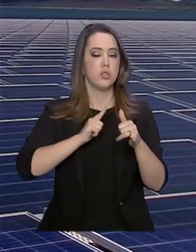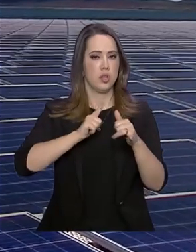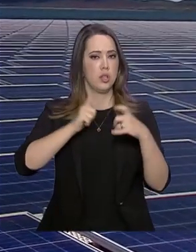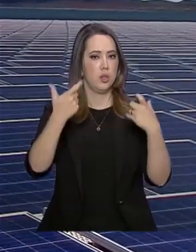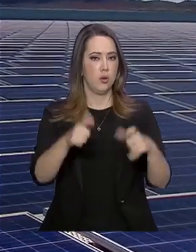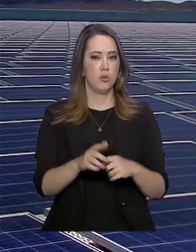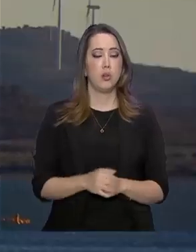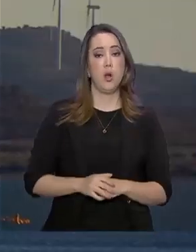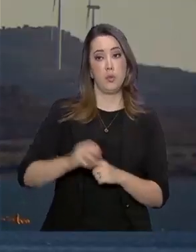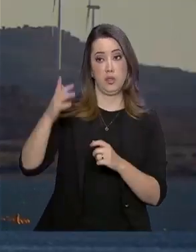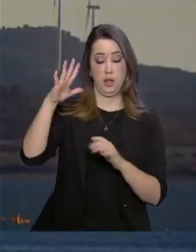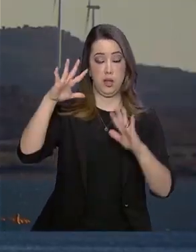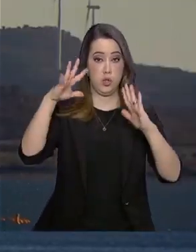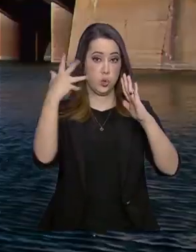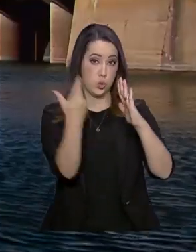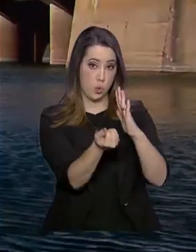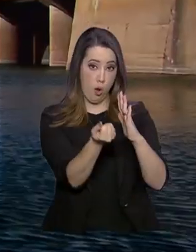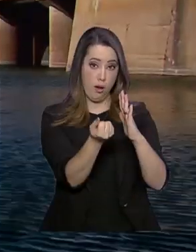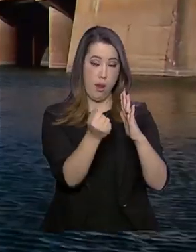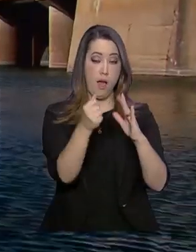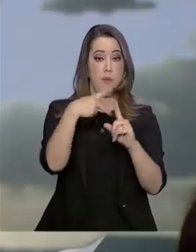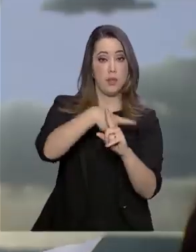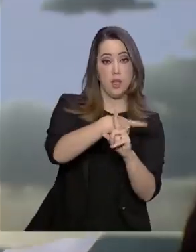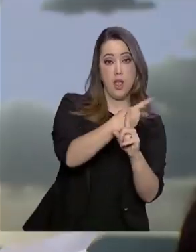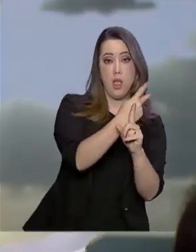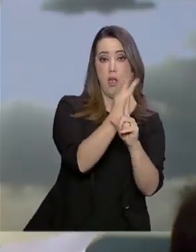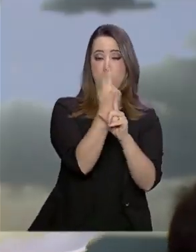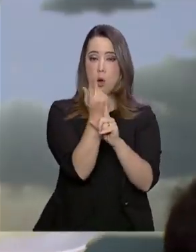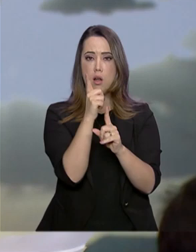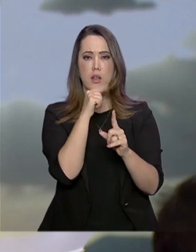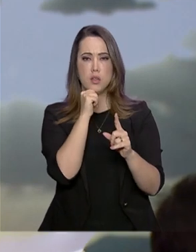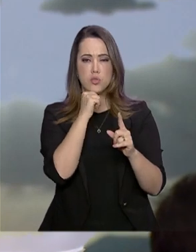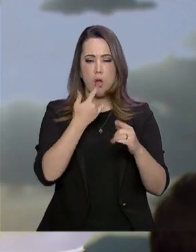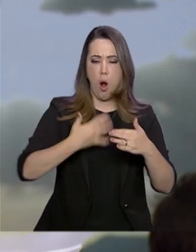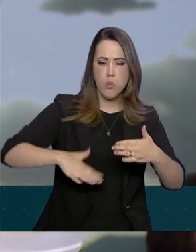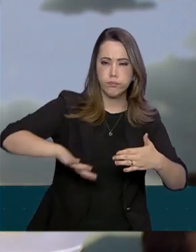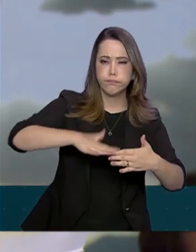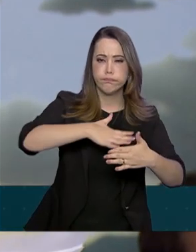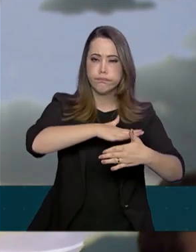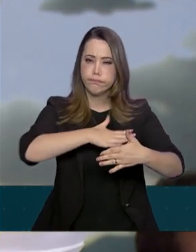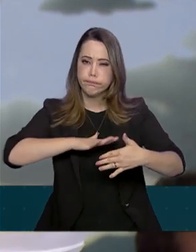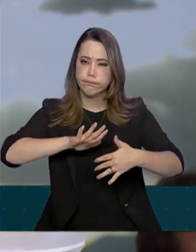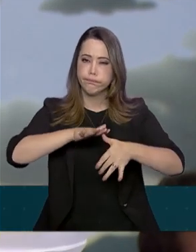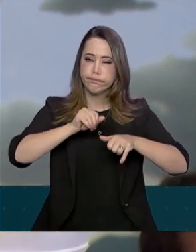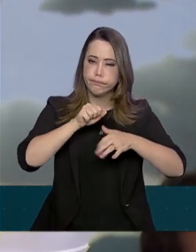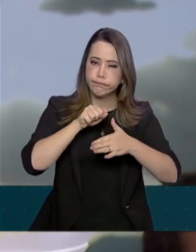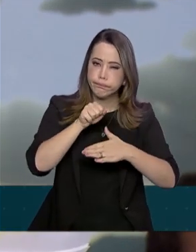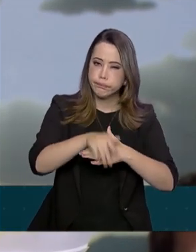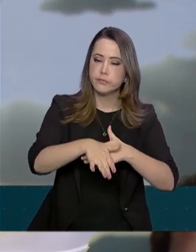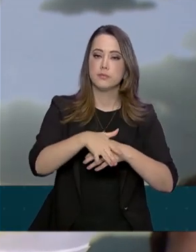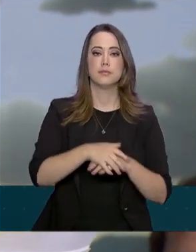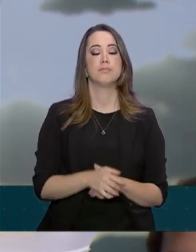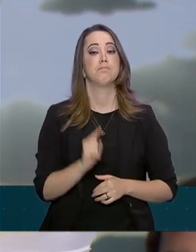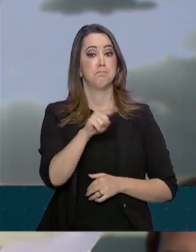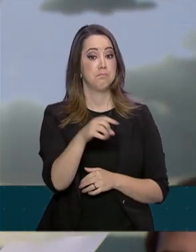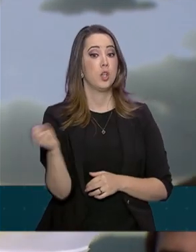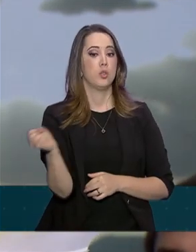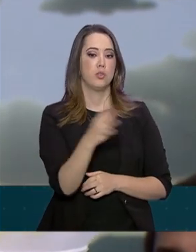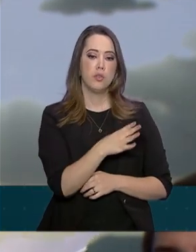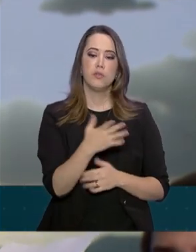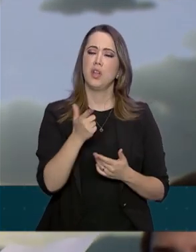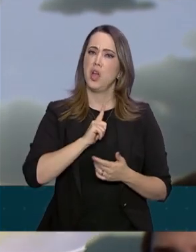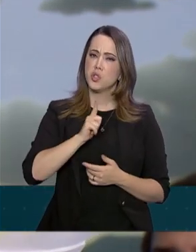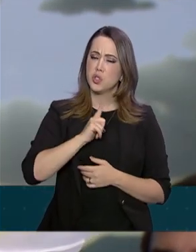área, solar, eólica e hidráulica. Iniciativa inovadora dessa forma de geração de energia solar no